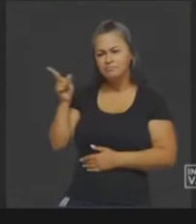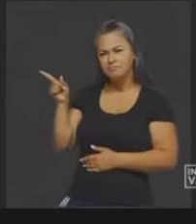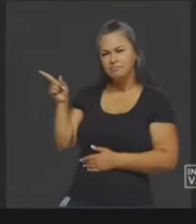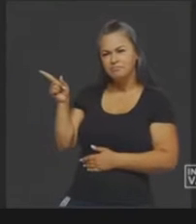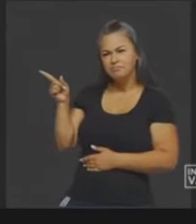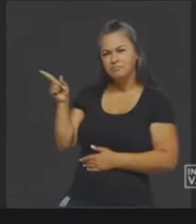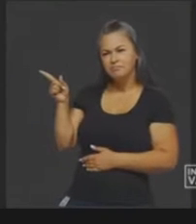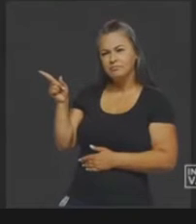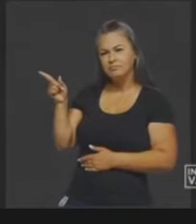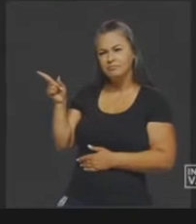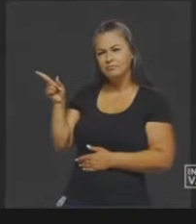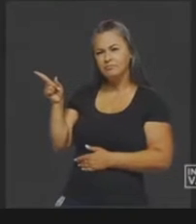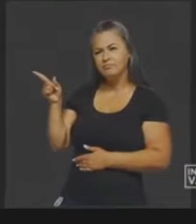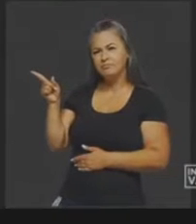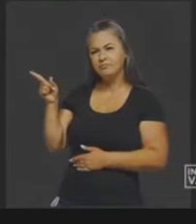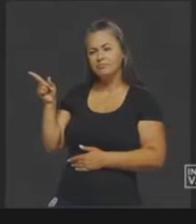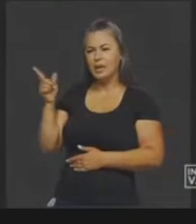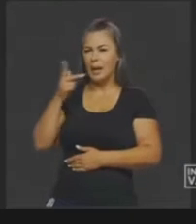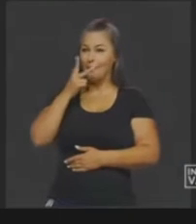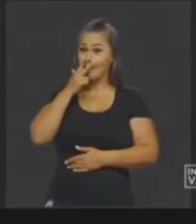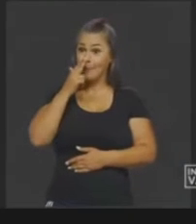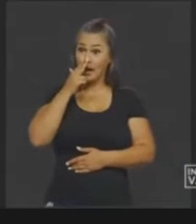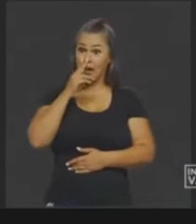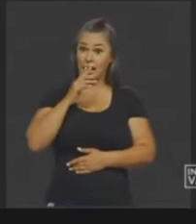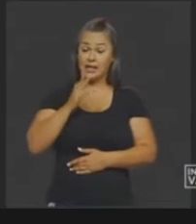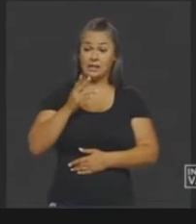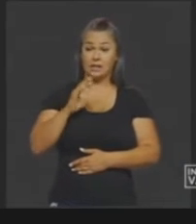de pau, que é bem semelhante a um cogumelo.